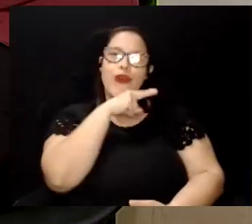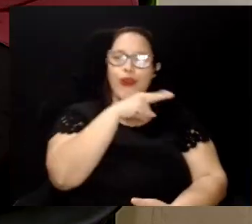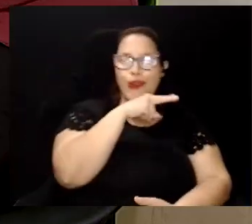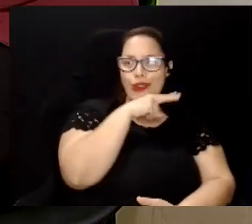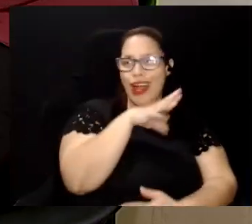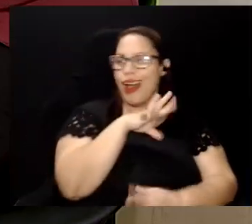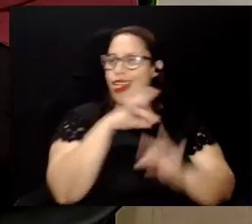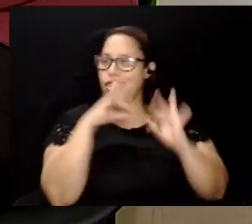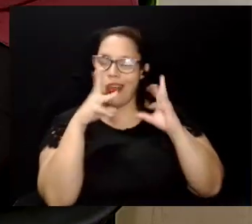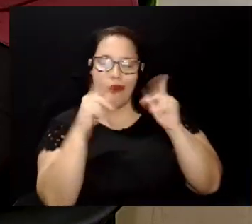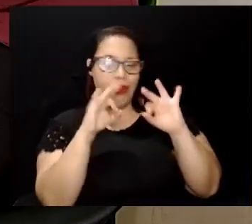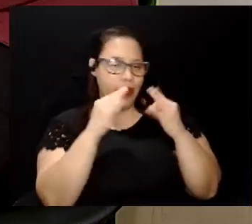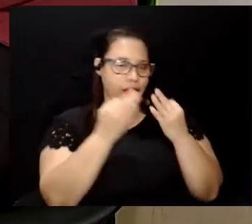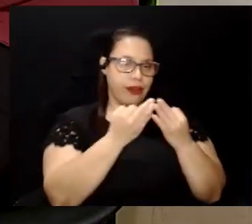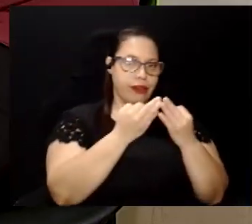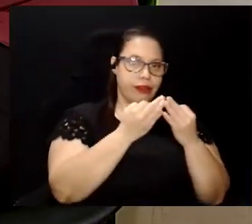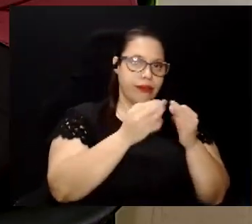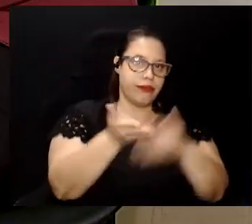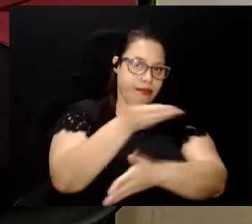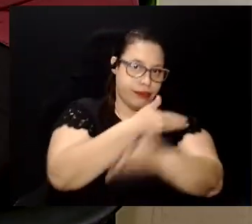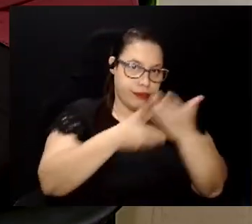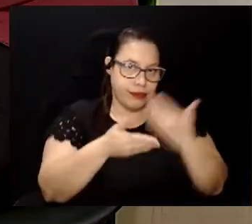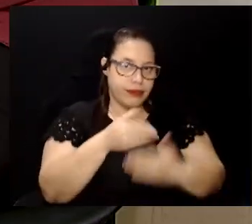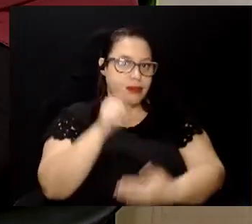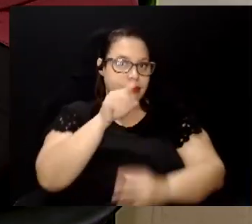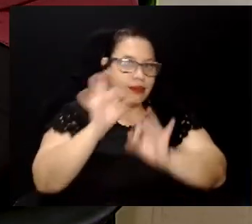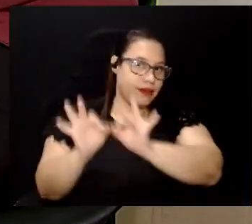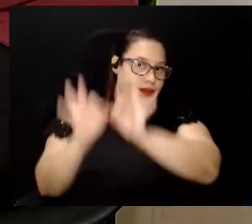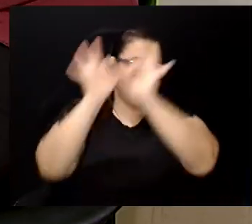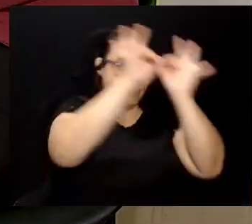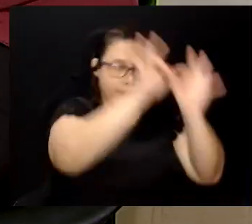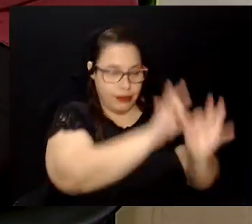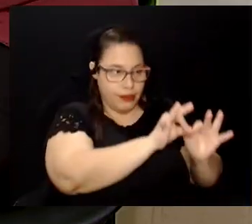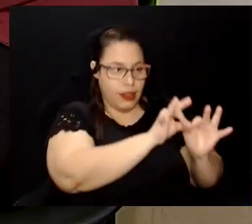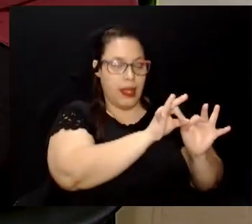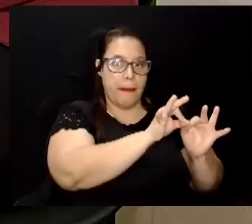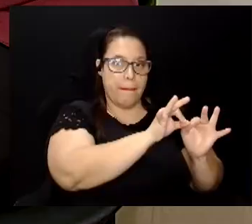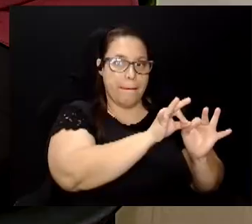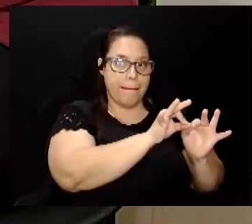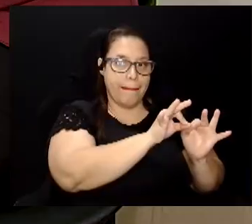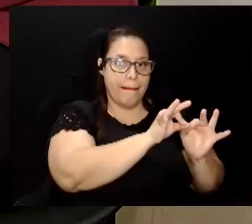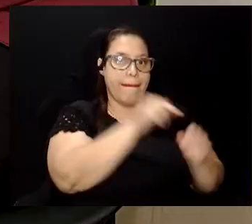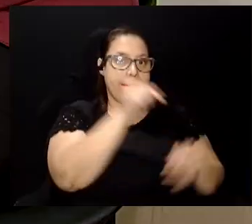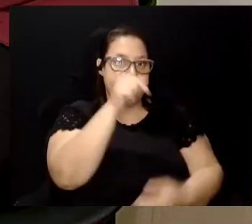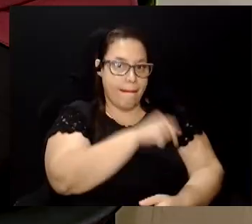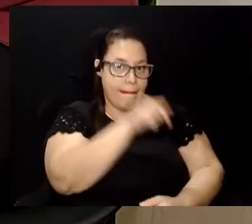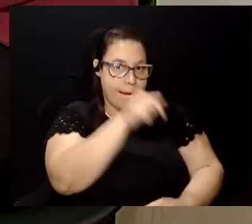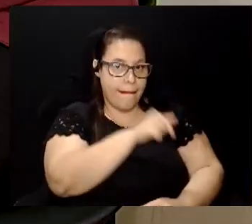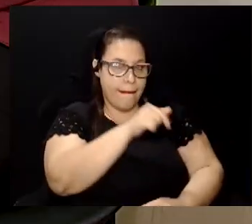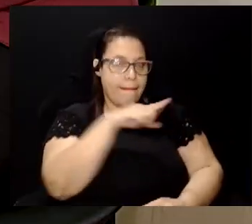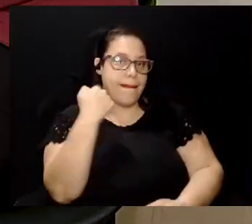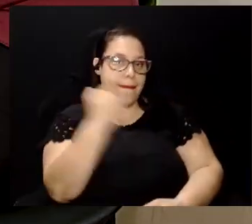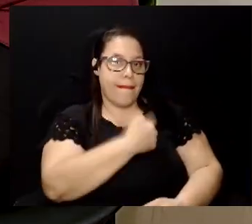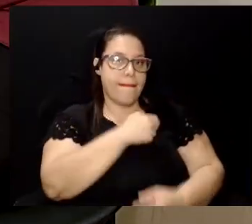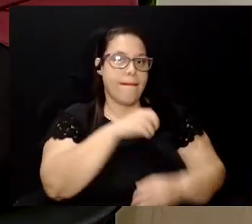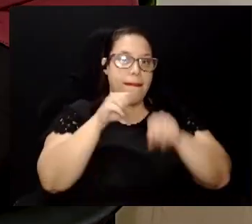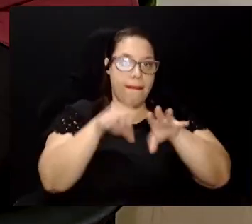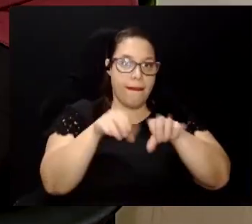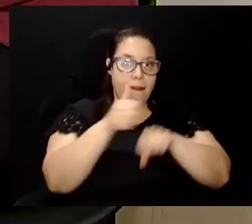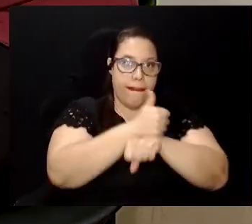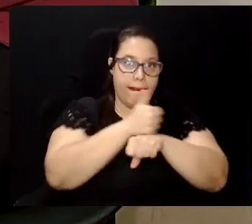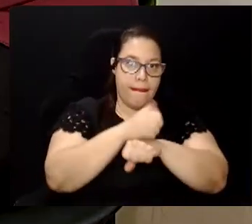estar participando, para estar assistindo. Então eles vêm para cá e o nosso educador, que é o Wellington, o